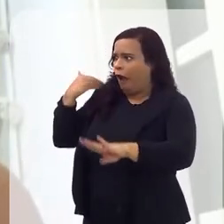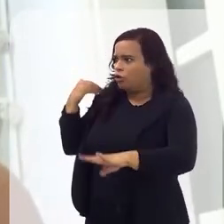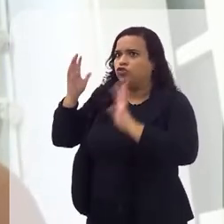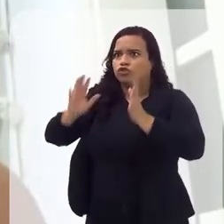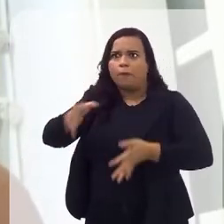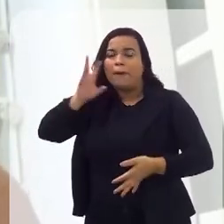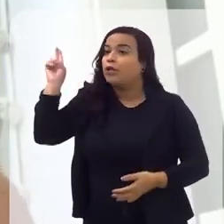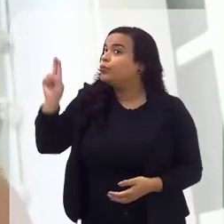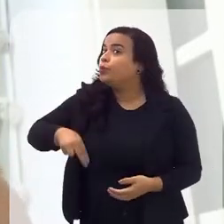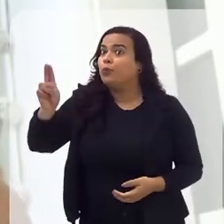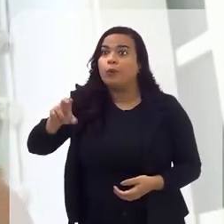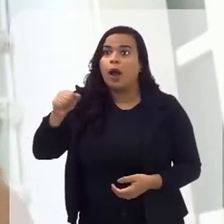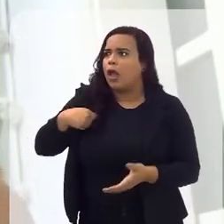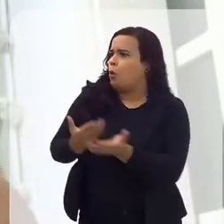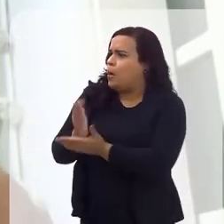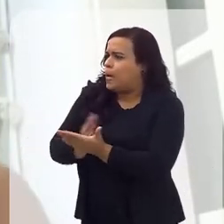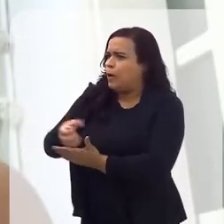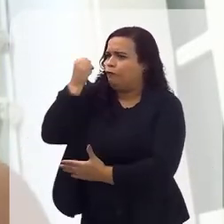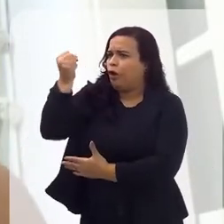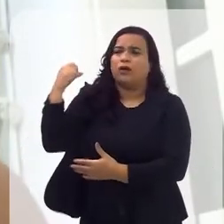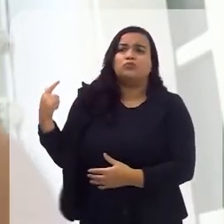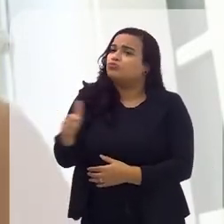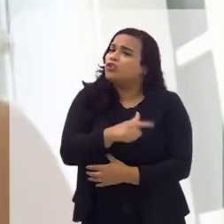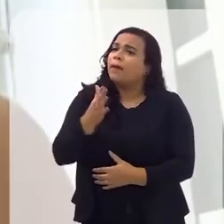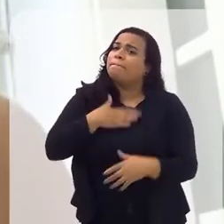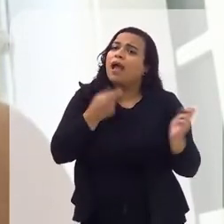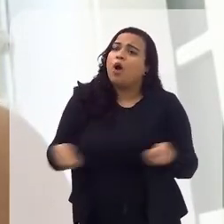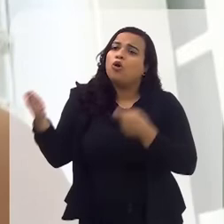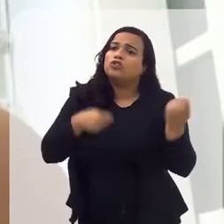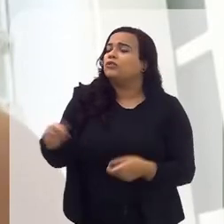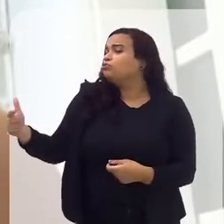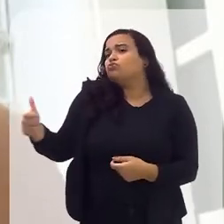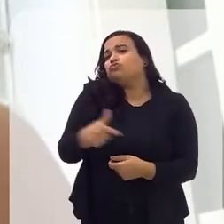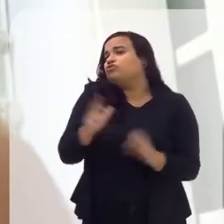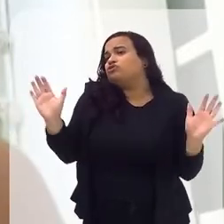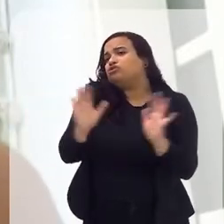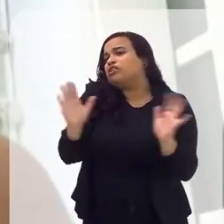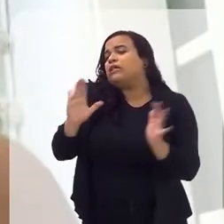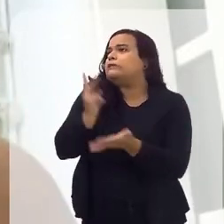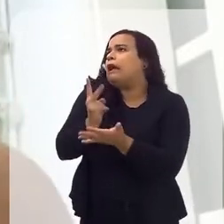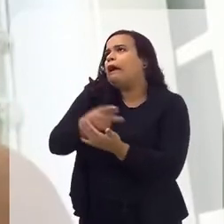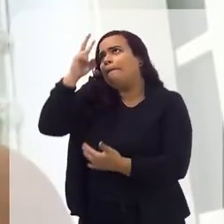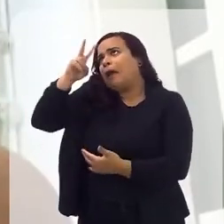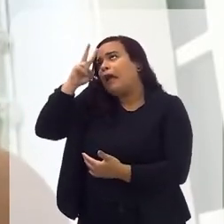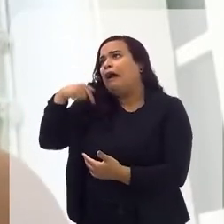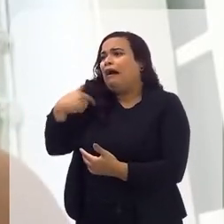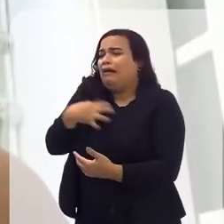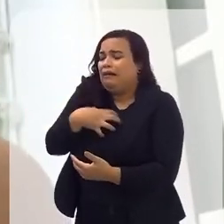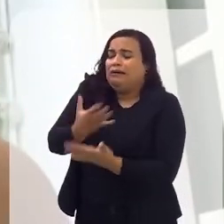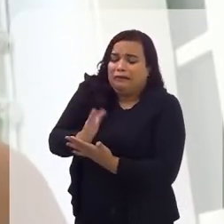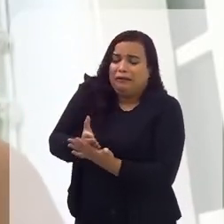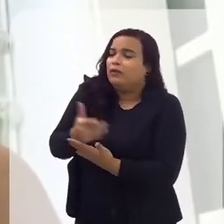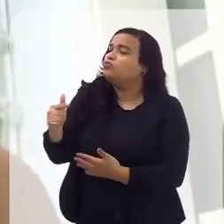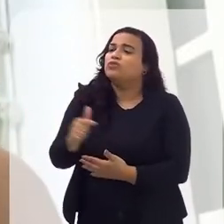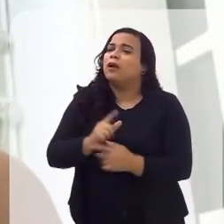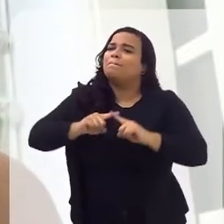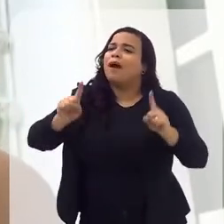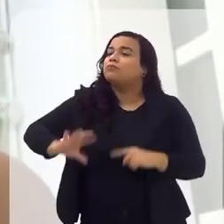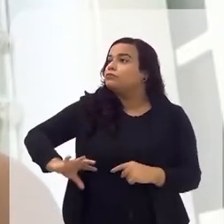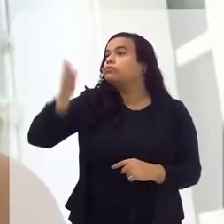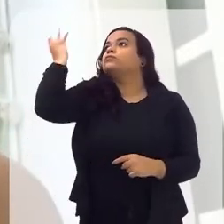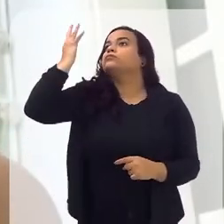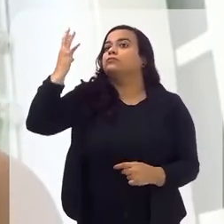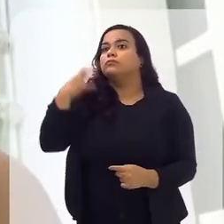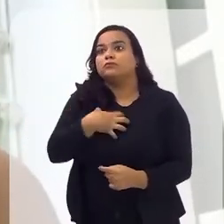não me incomodava de uma forma latente, ou seja, não era uma coisa do meu dia a dia que vinha à tona o tempo todo, mas em algum momento da minha